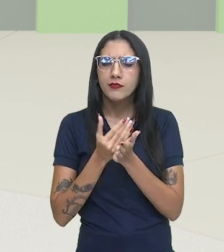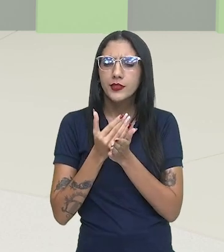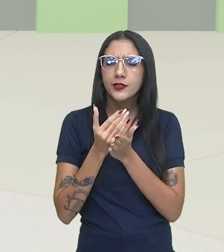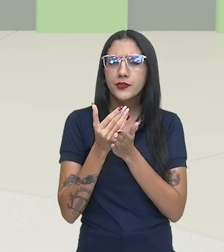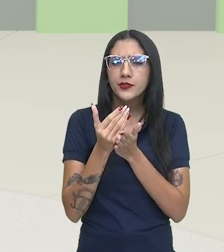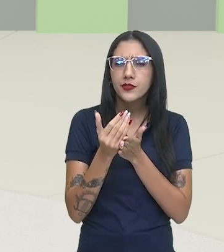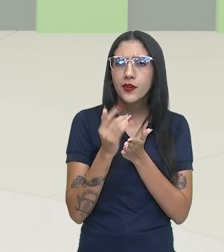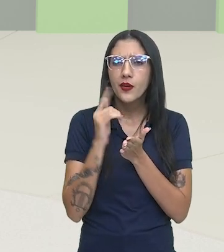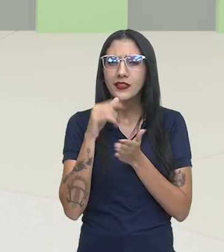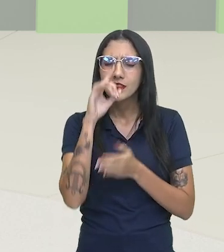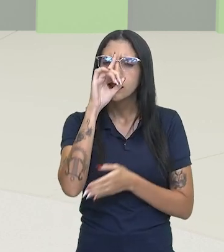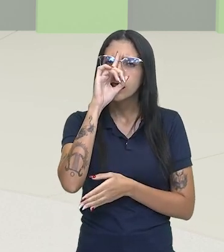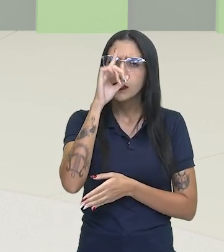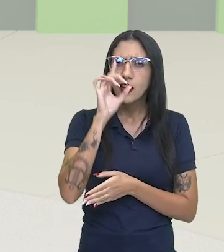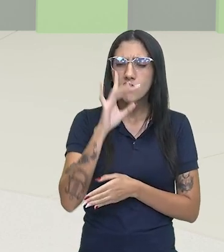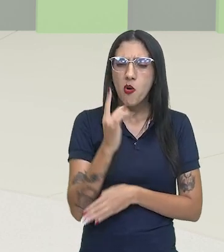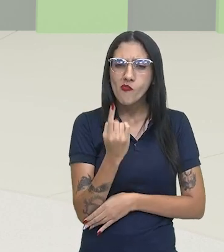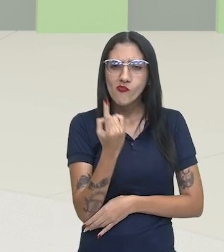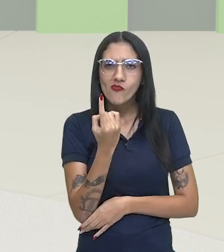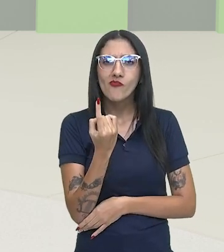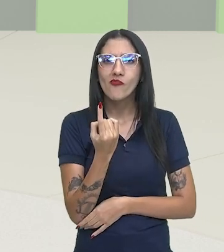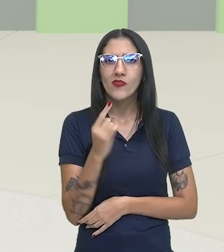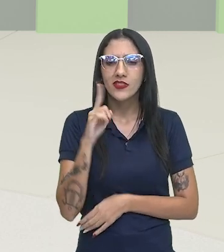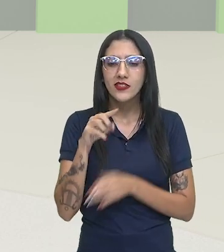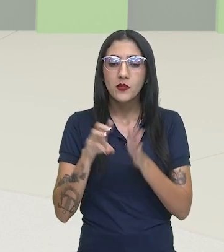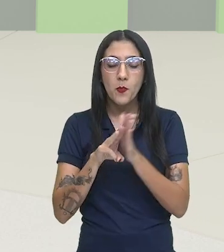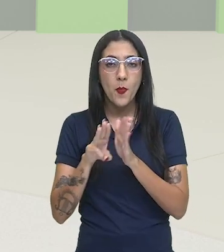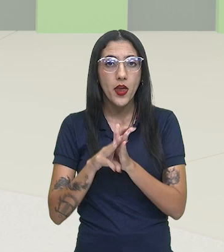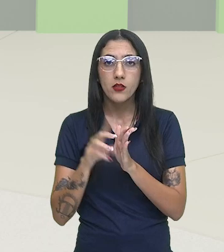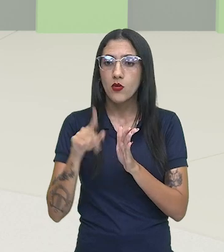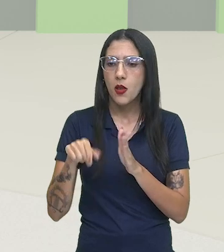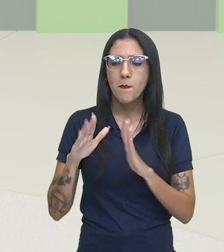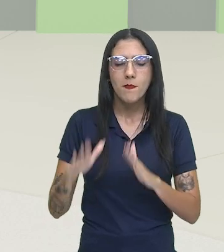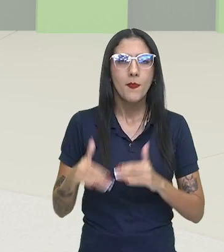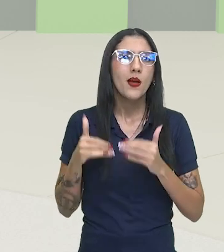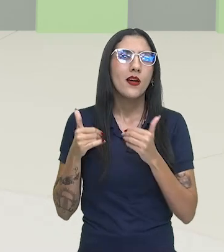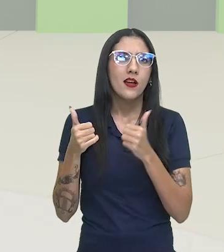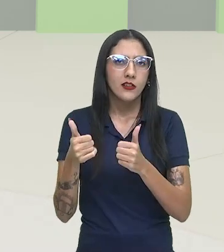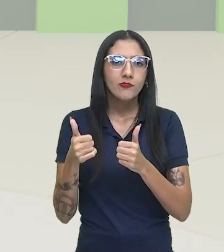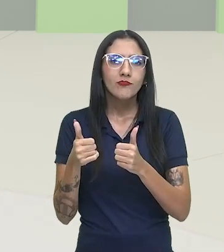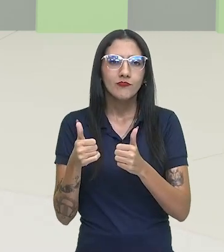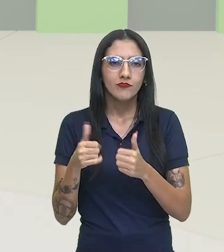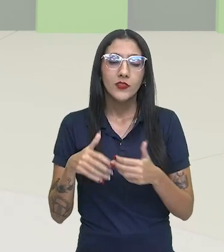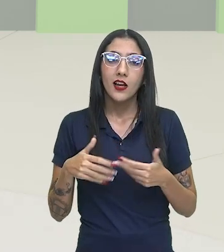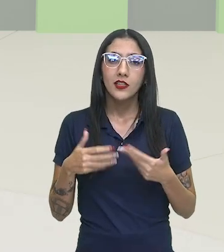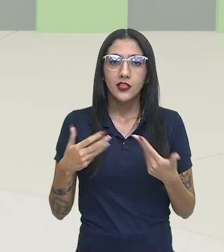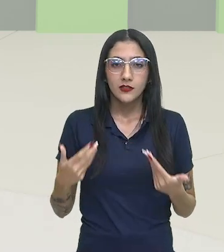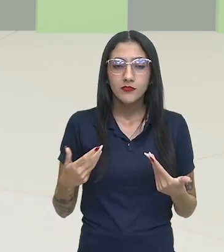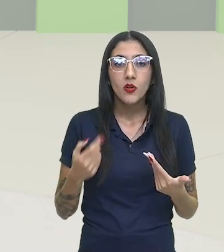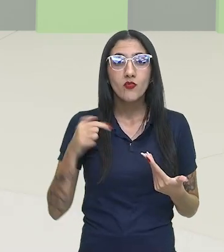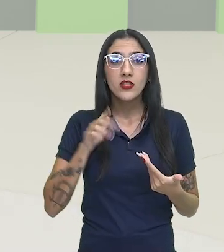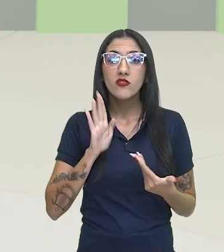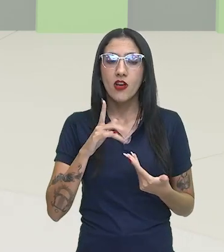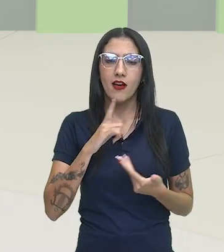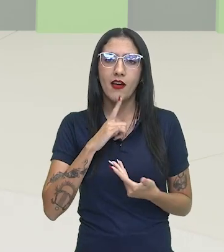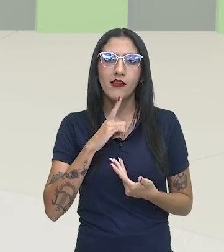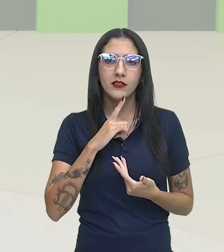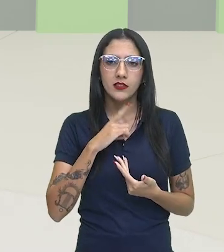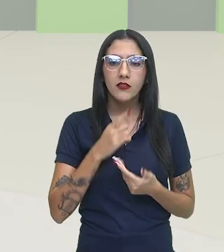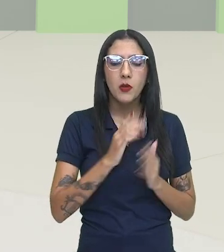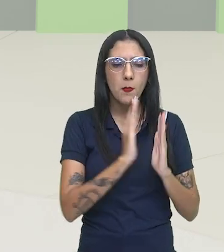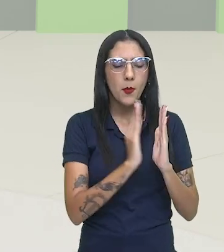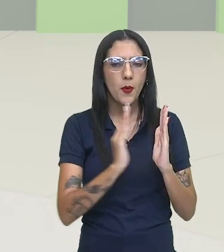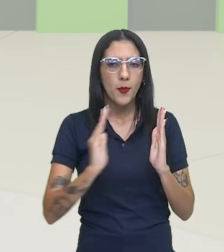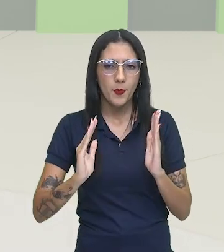ideia de que um daqueles métodos é o melhor. E assim, você acabou utilizando um passo a passo para chegar